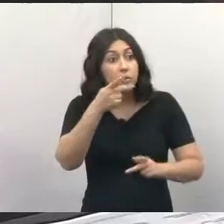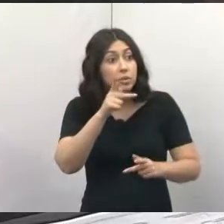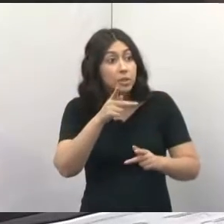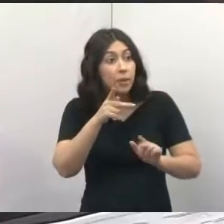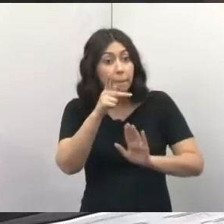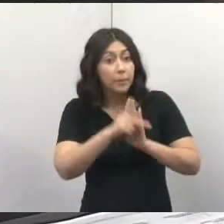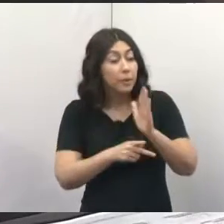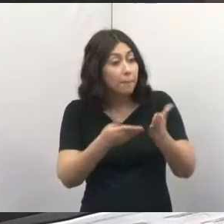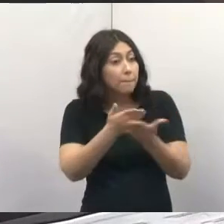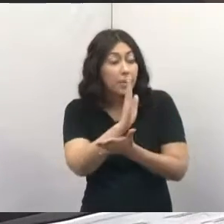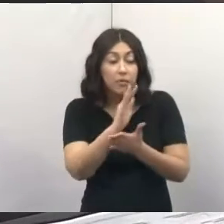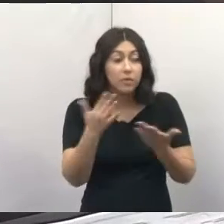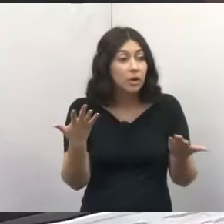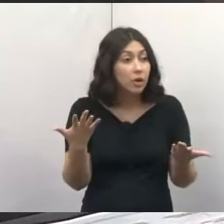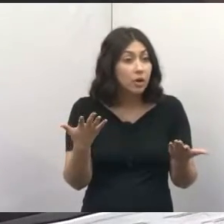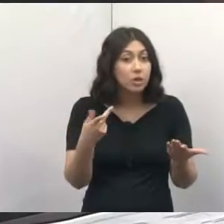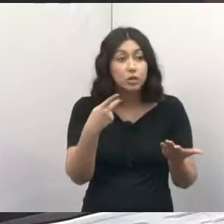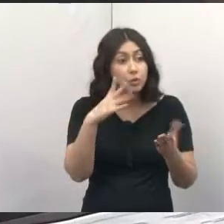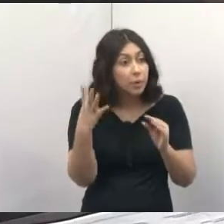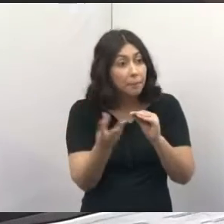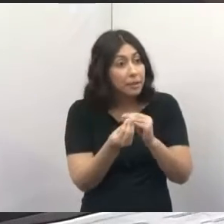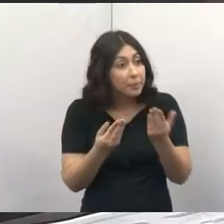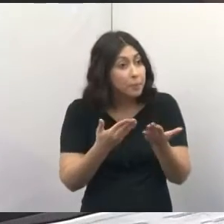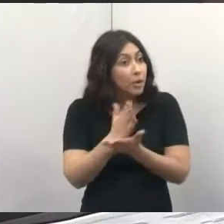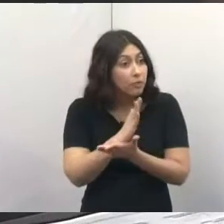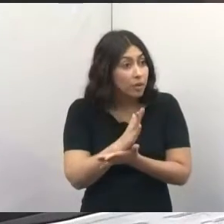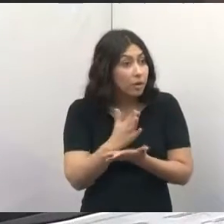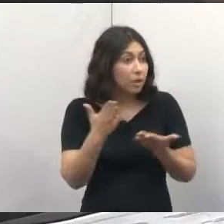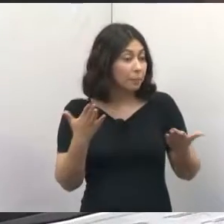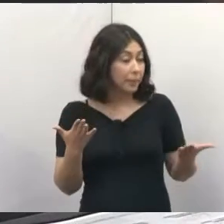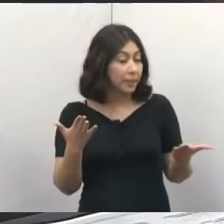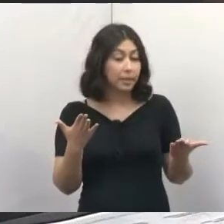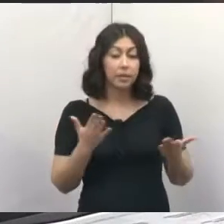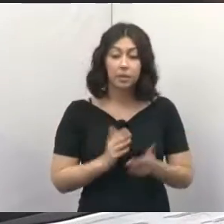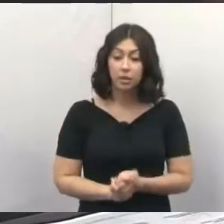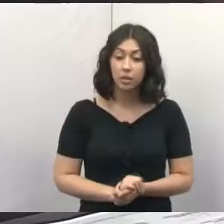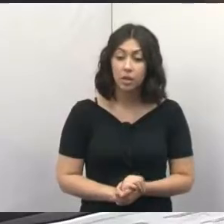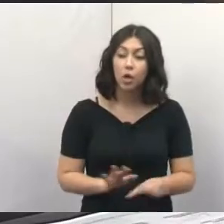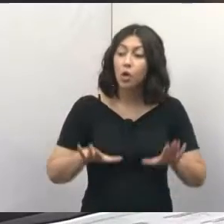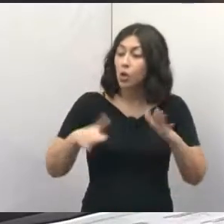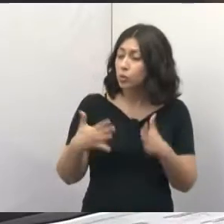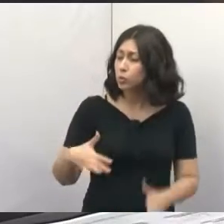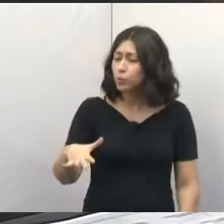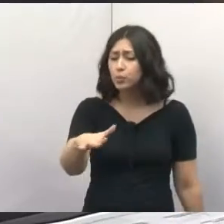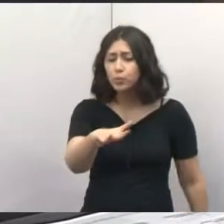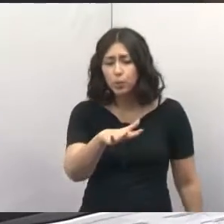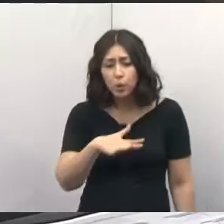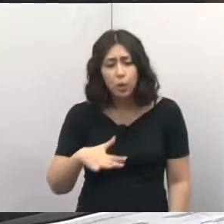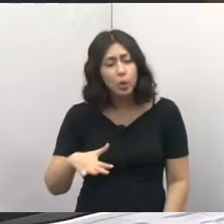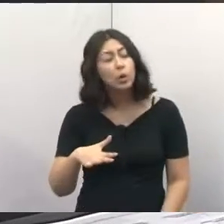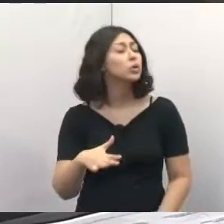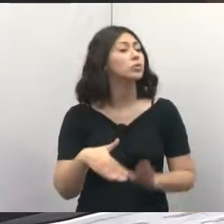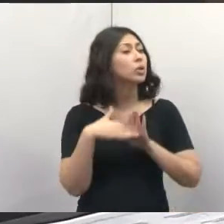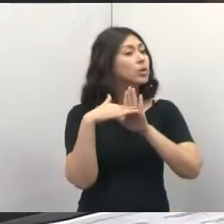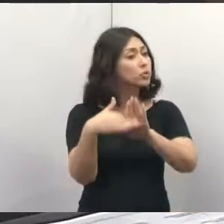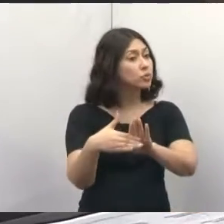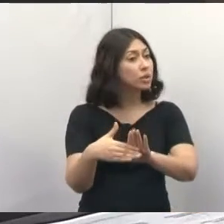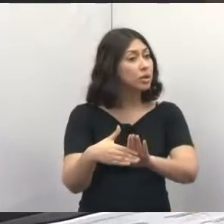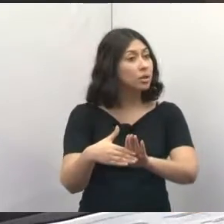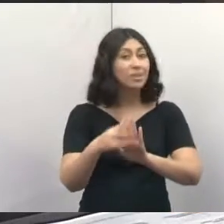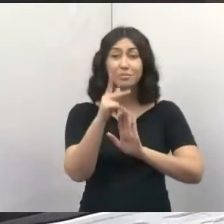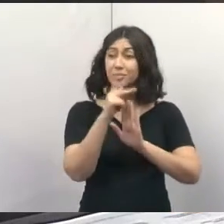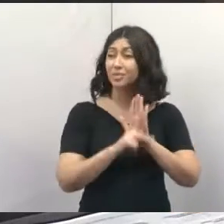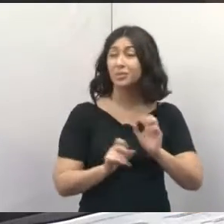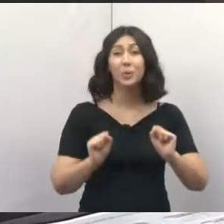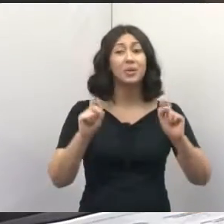a sua emenda passou, você entende? Quando é um interesse público que vai favorecer a população, esse projeto